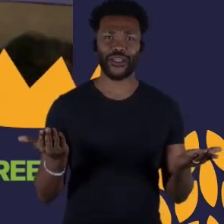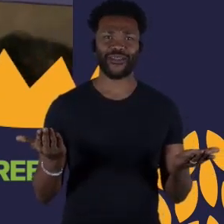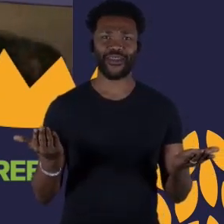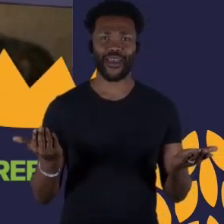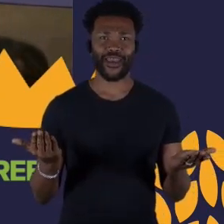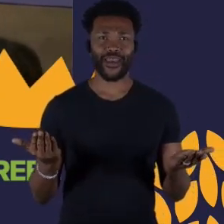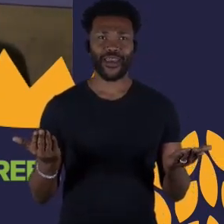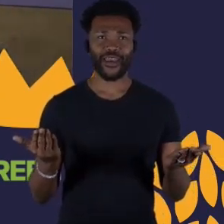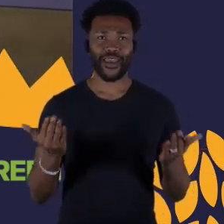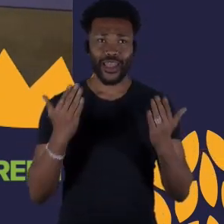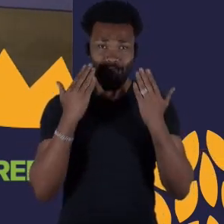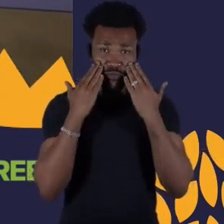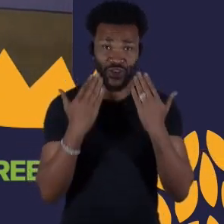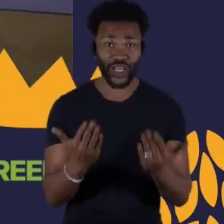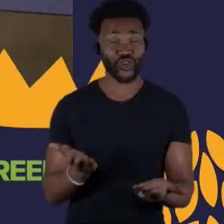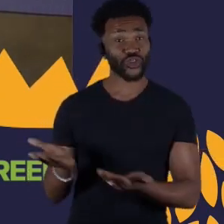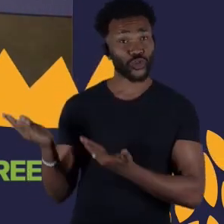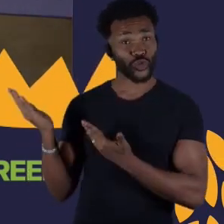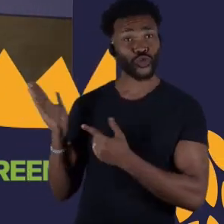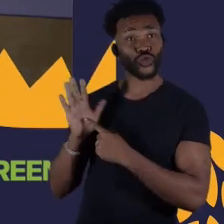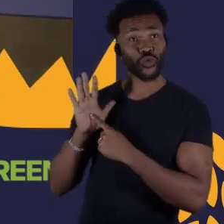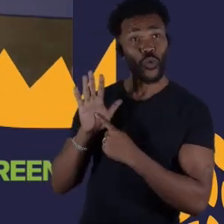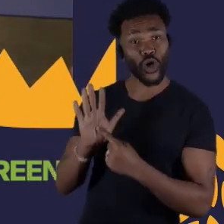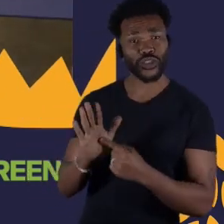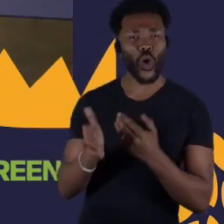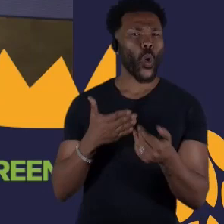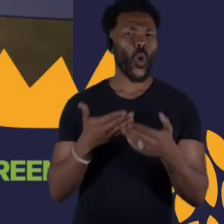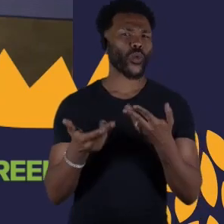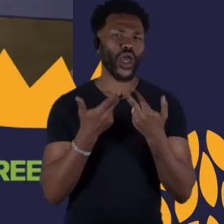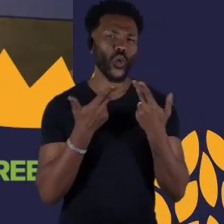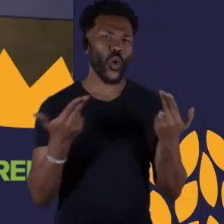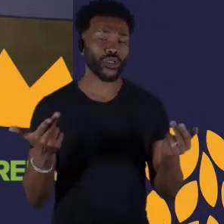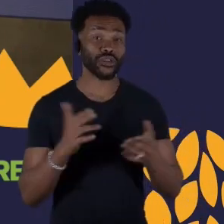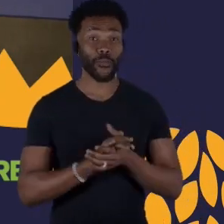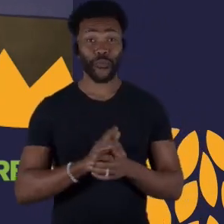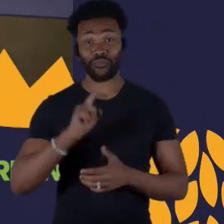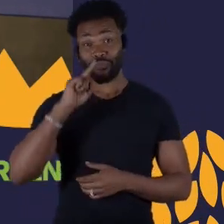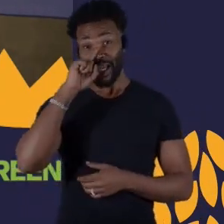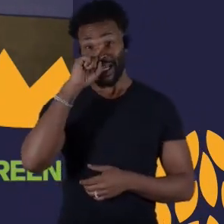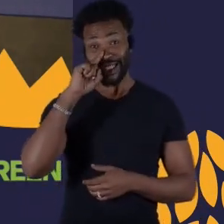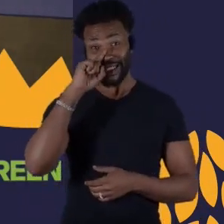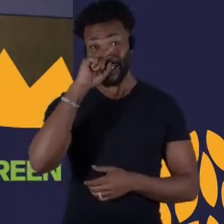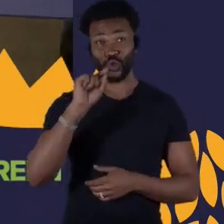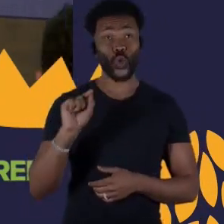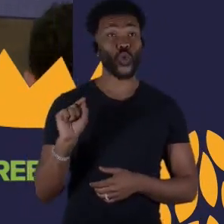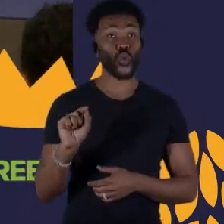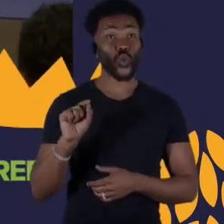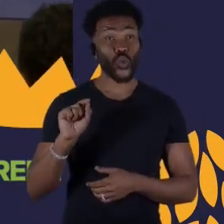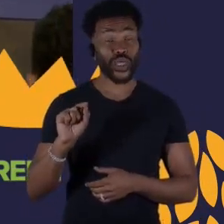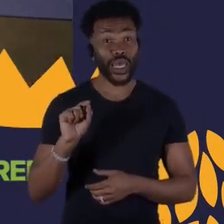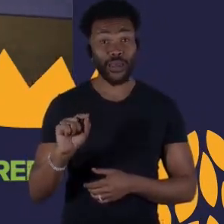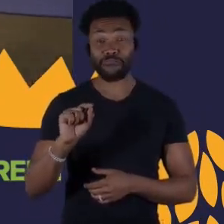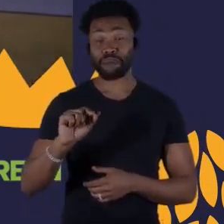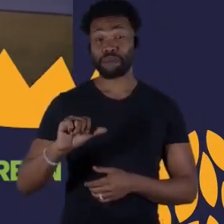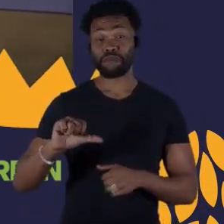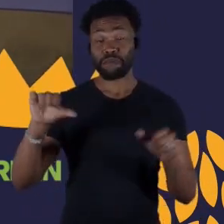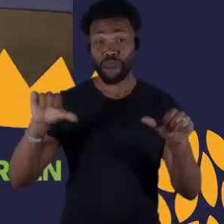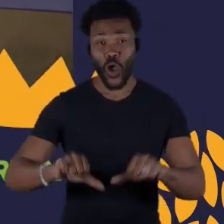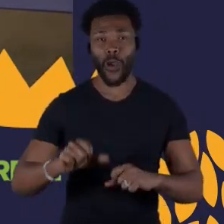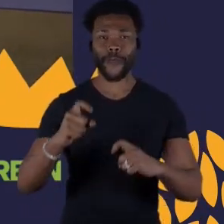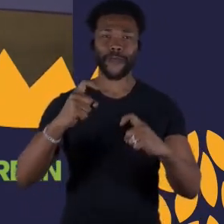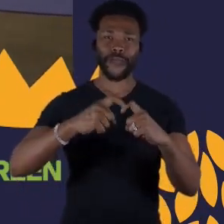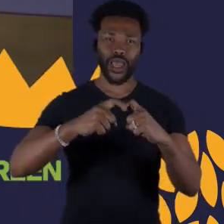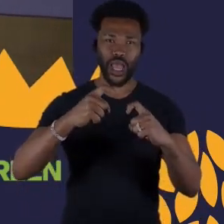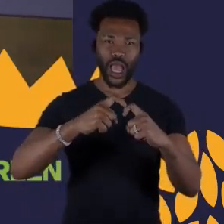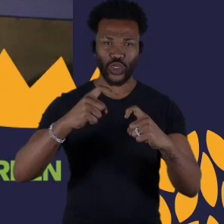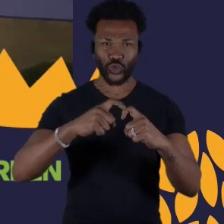ao proibicionismo. Falando qualquer coisa. E o risco mais grande, perda mais grande é que os médicos